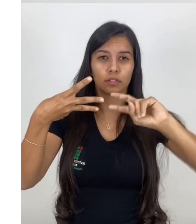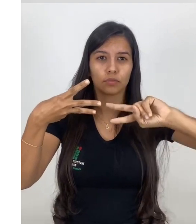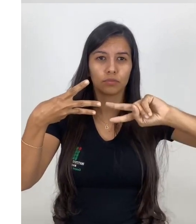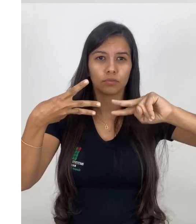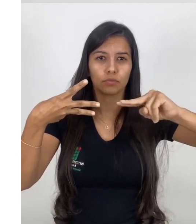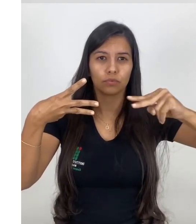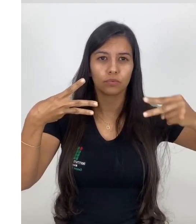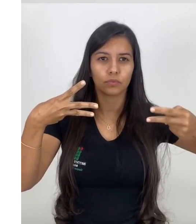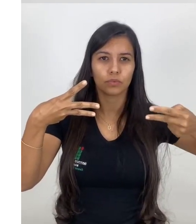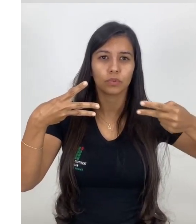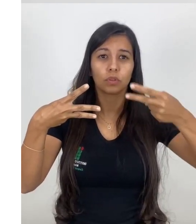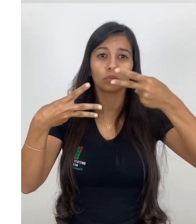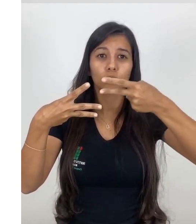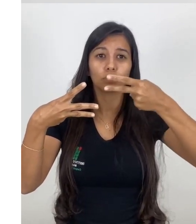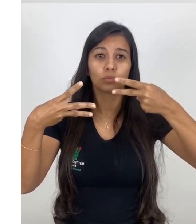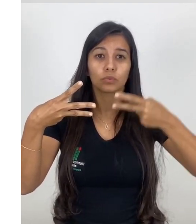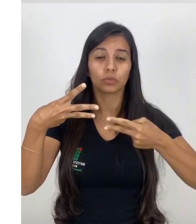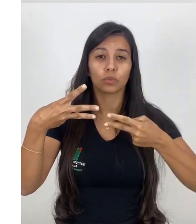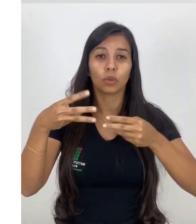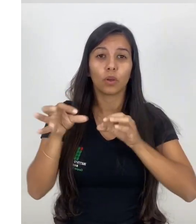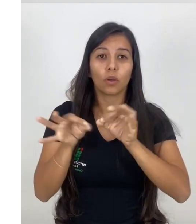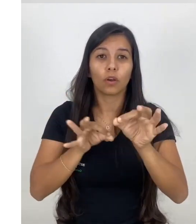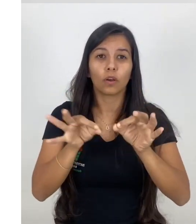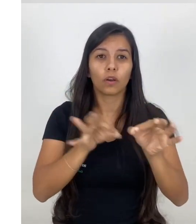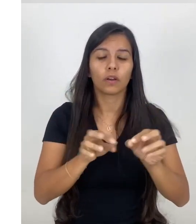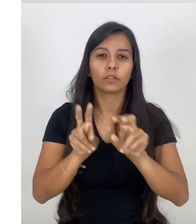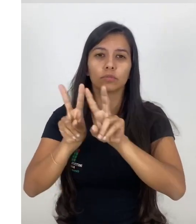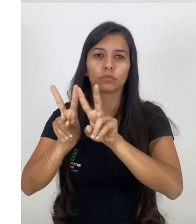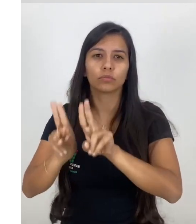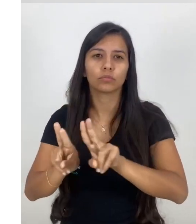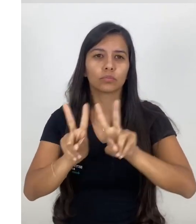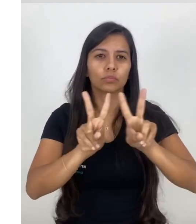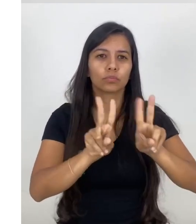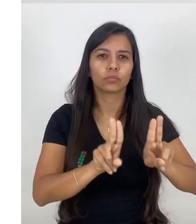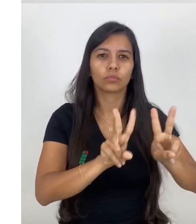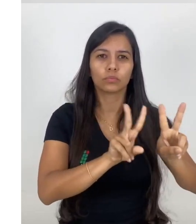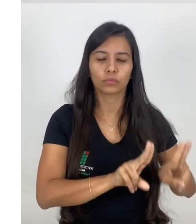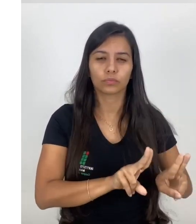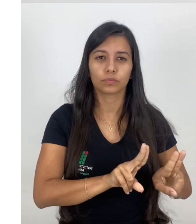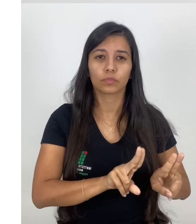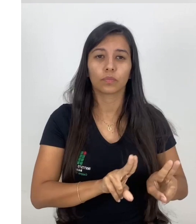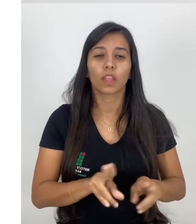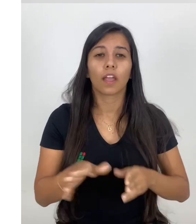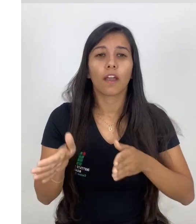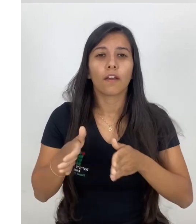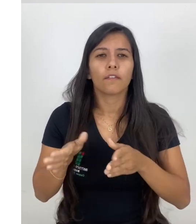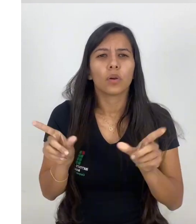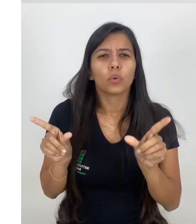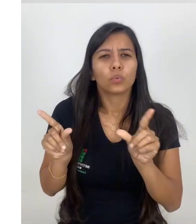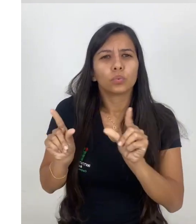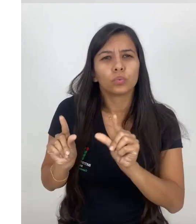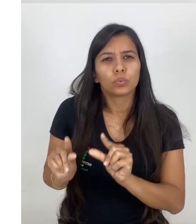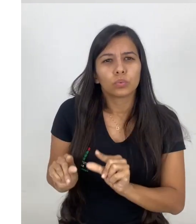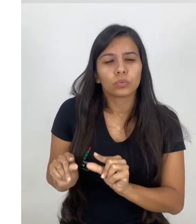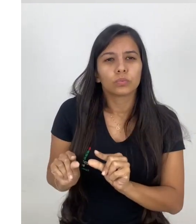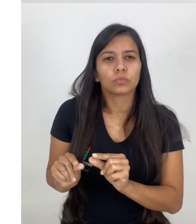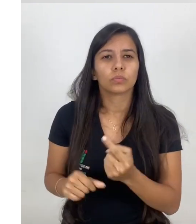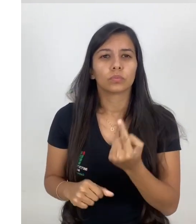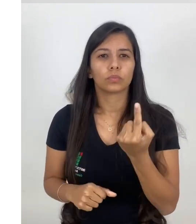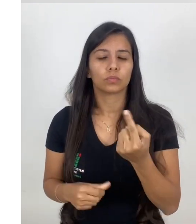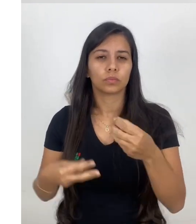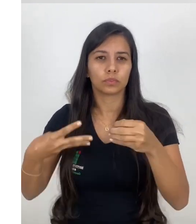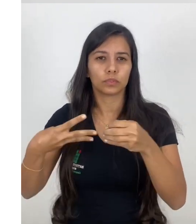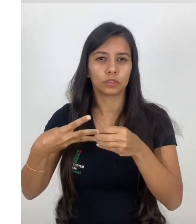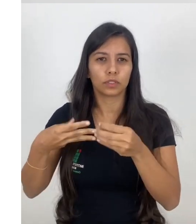os cromossomos estão em pares, tá? Na fase reducional, o que acontece é que